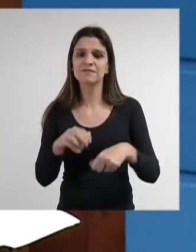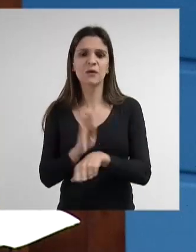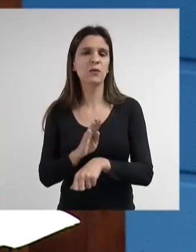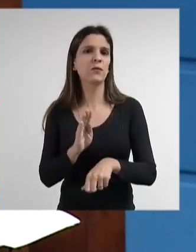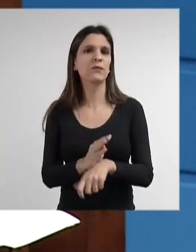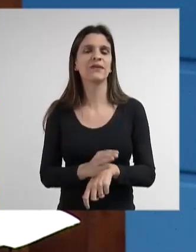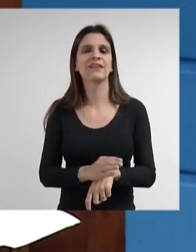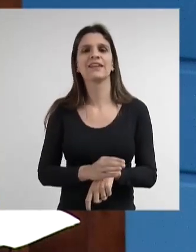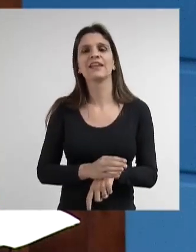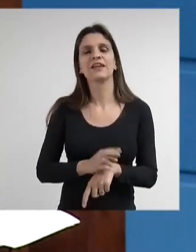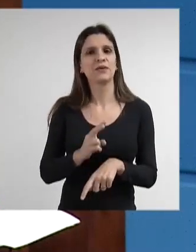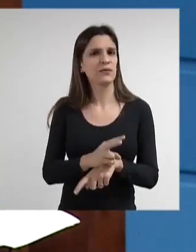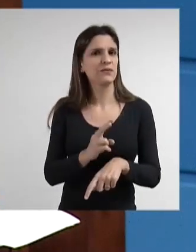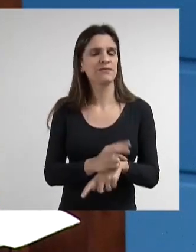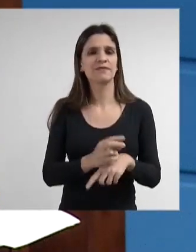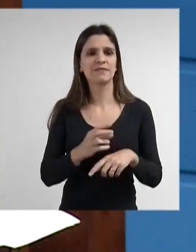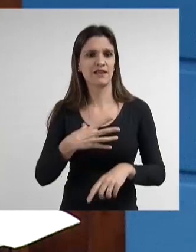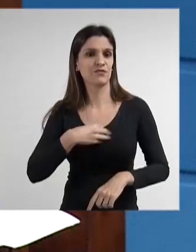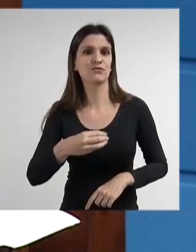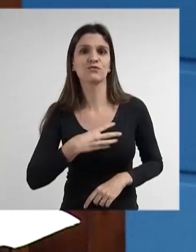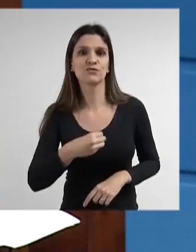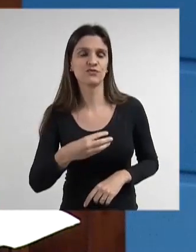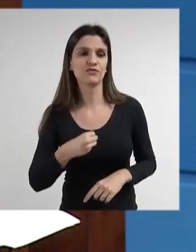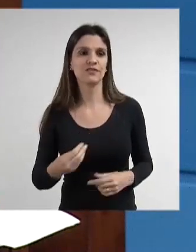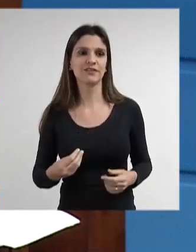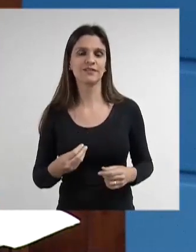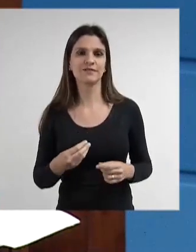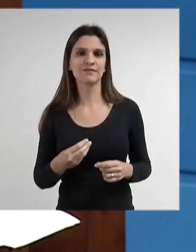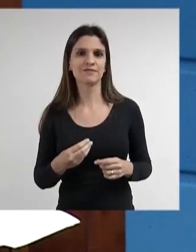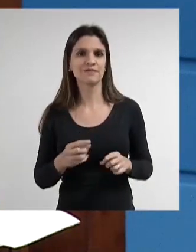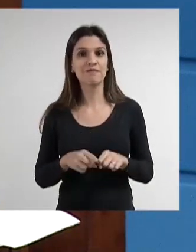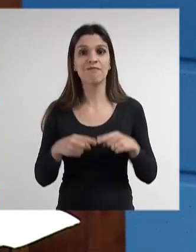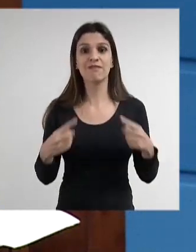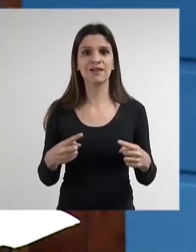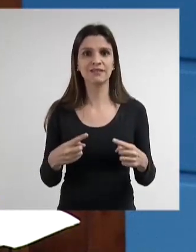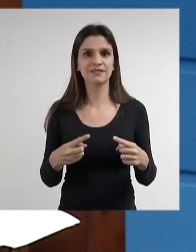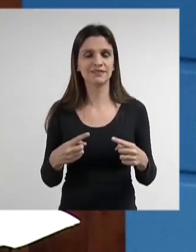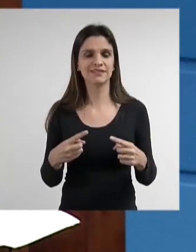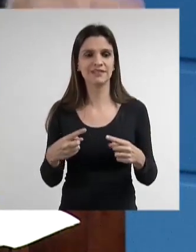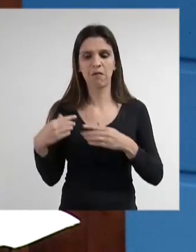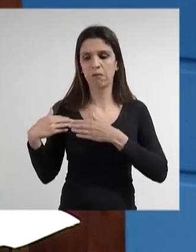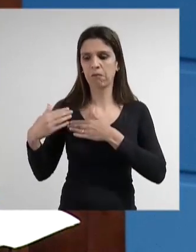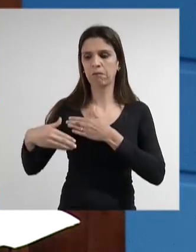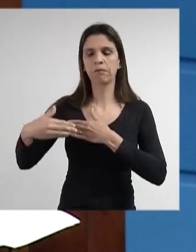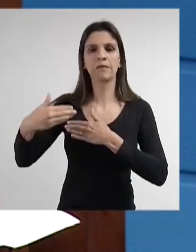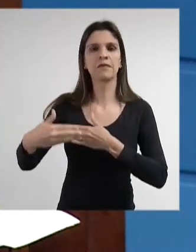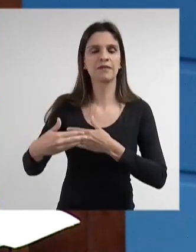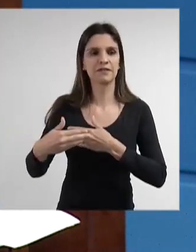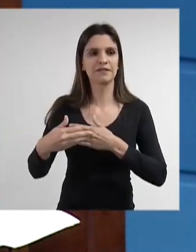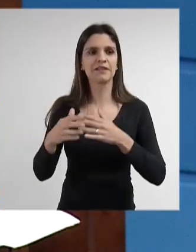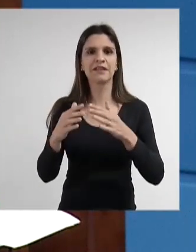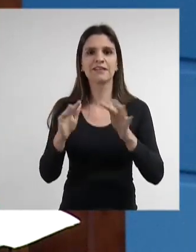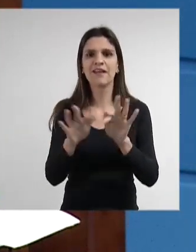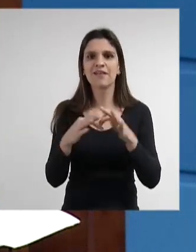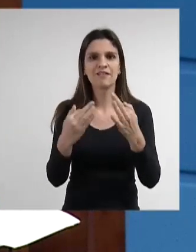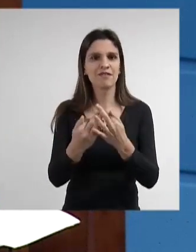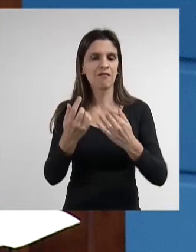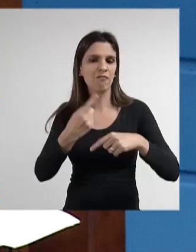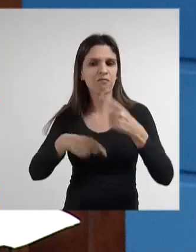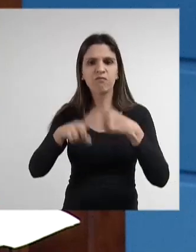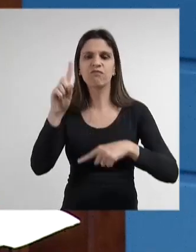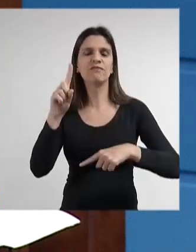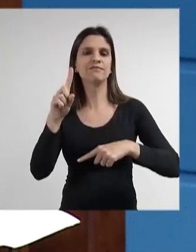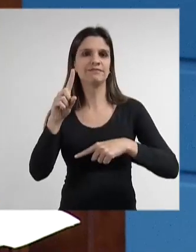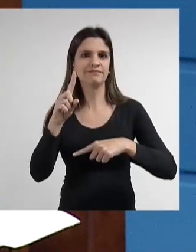família, mas depois a situação dessa família mudou. O pai conseguiu um emprego, a mãe também, então a